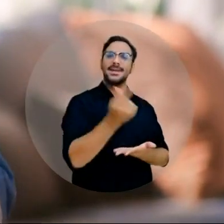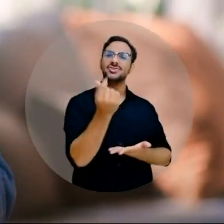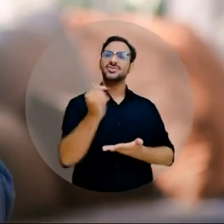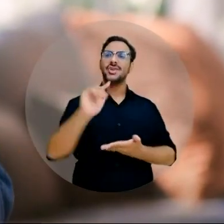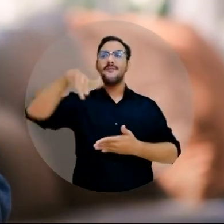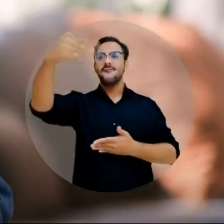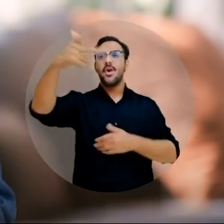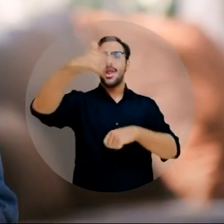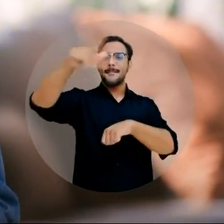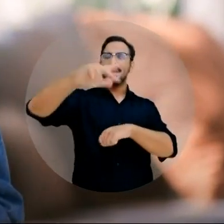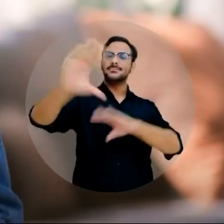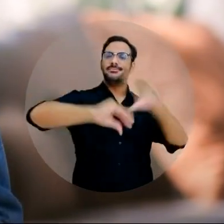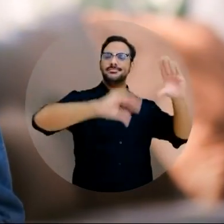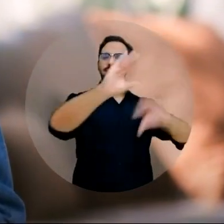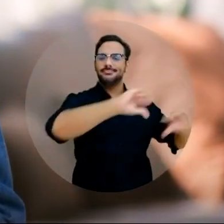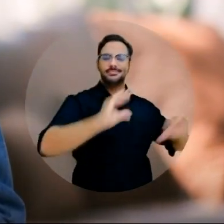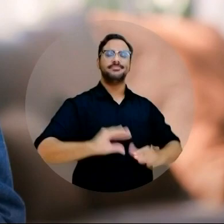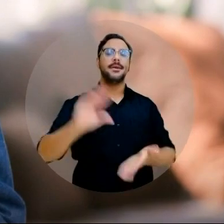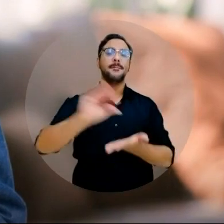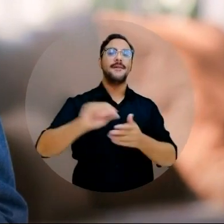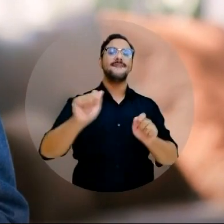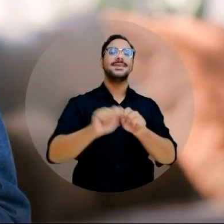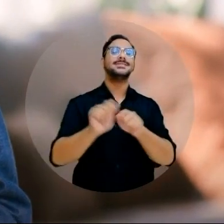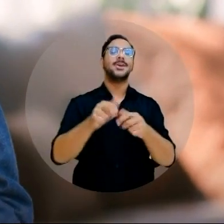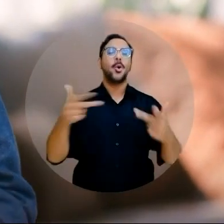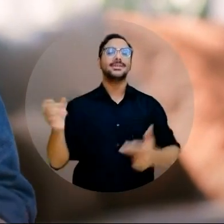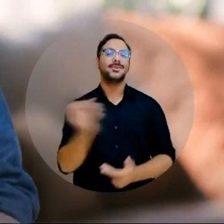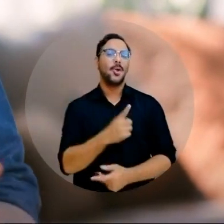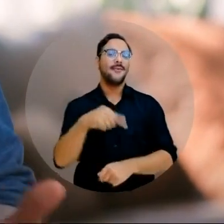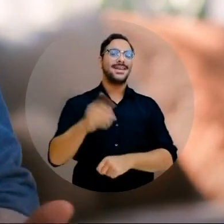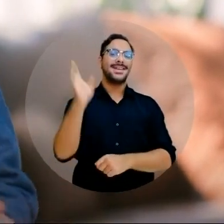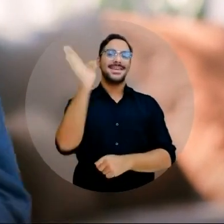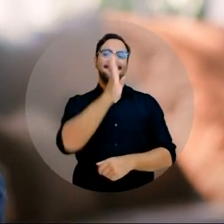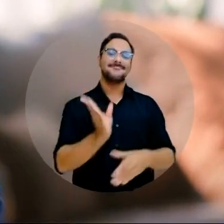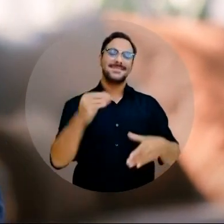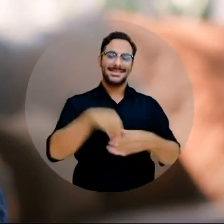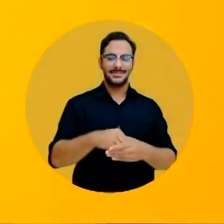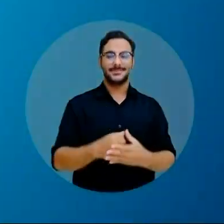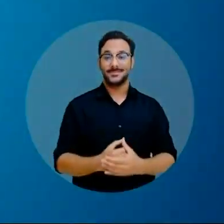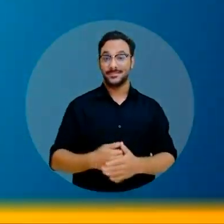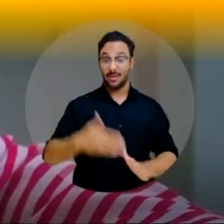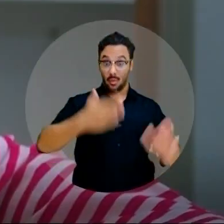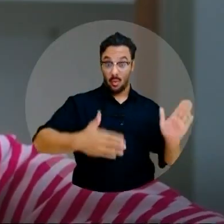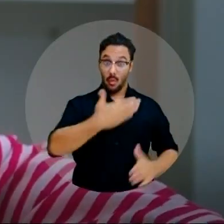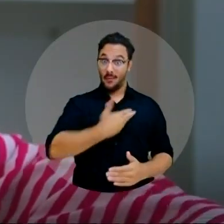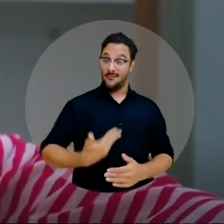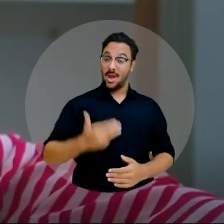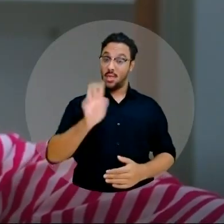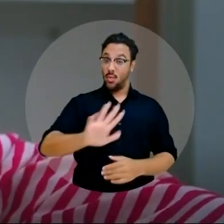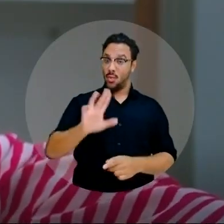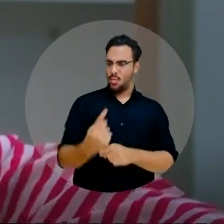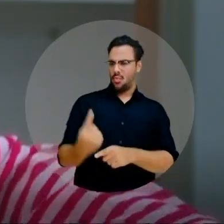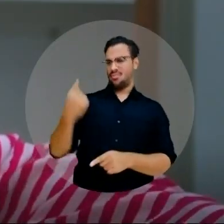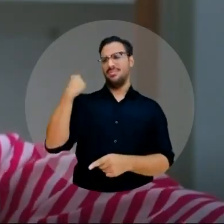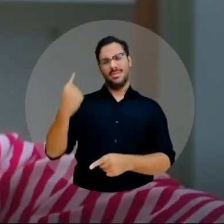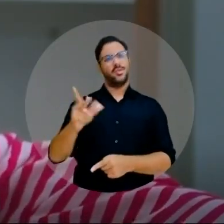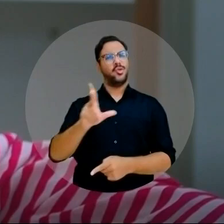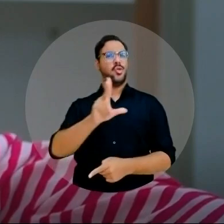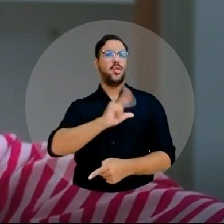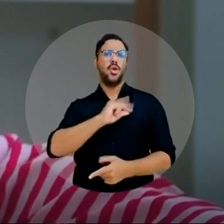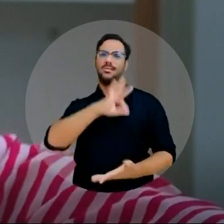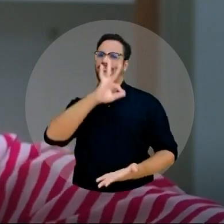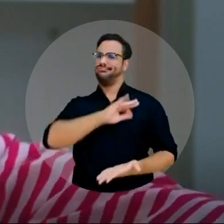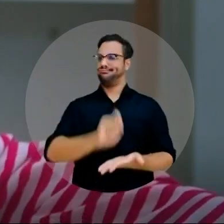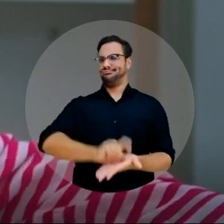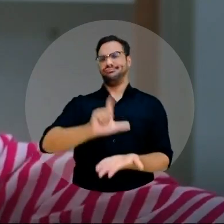receber investimento externo para fazer coisas novas no Brasil. Na época do Lula, o meu